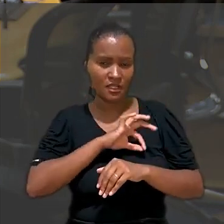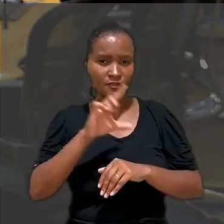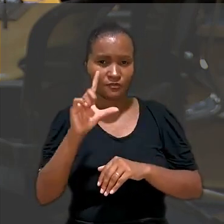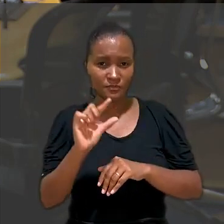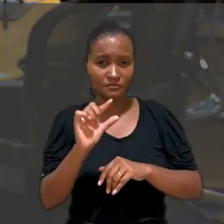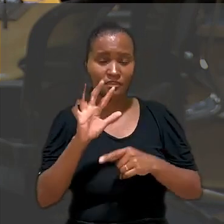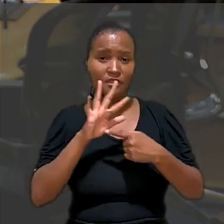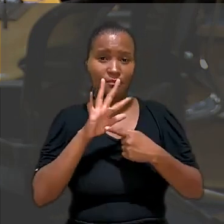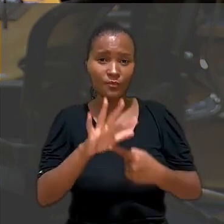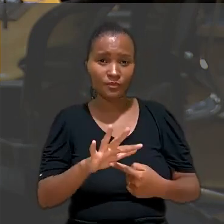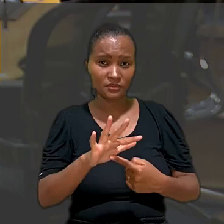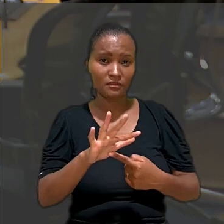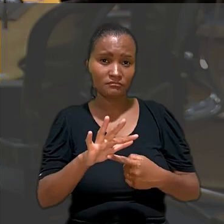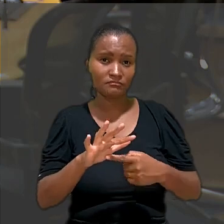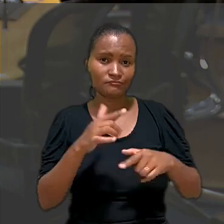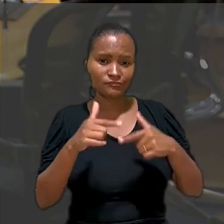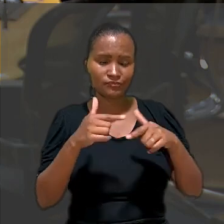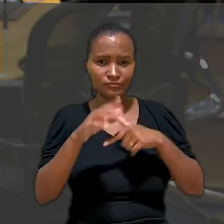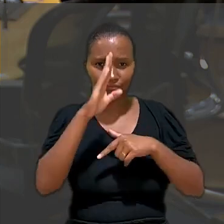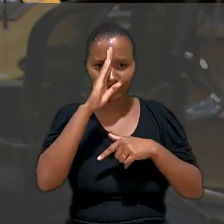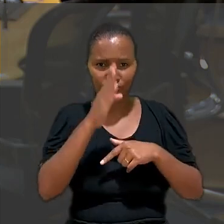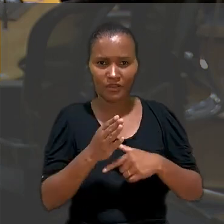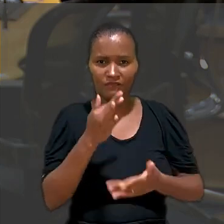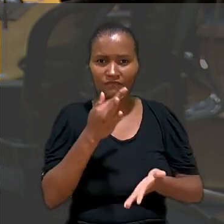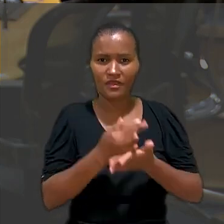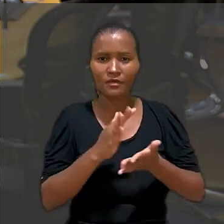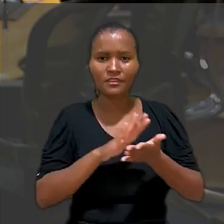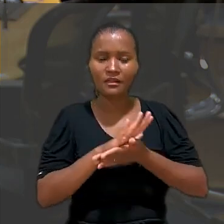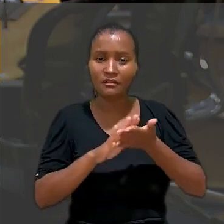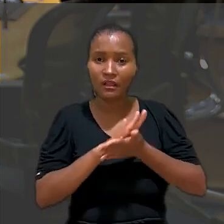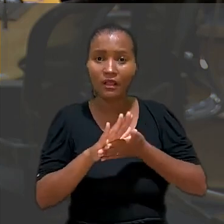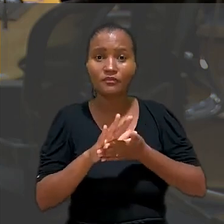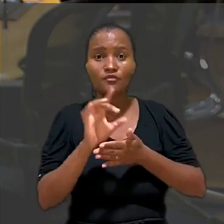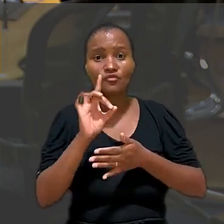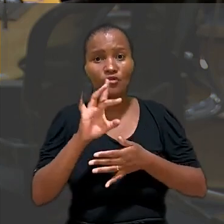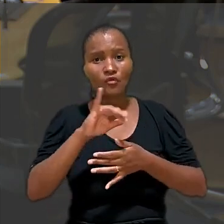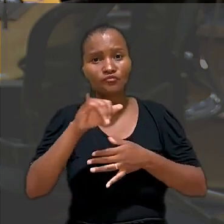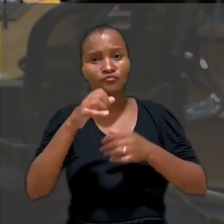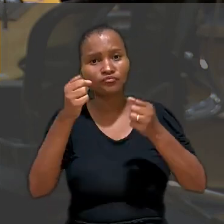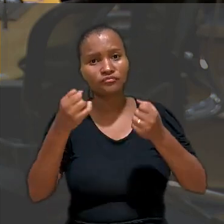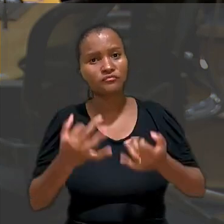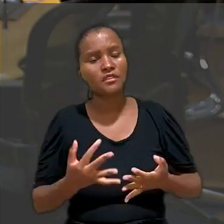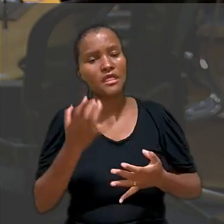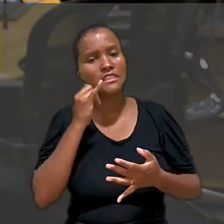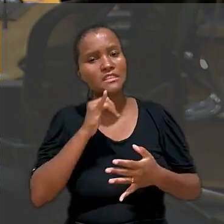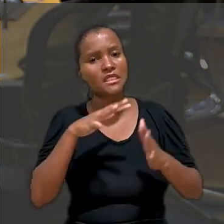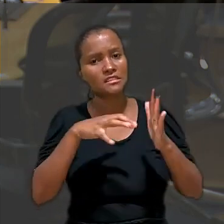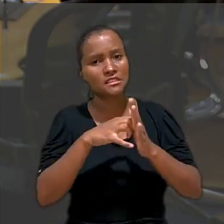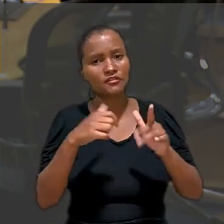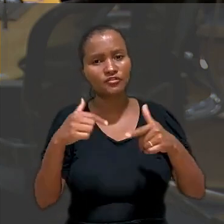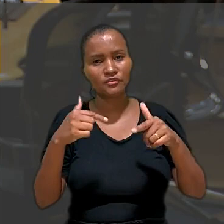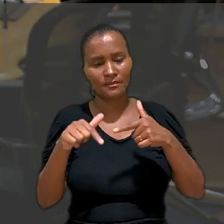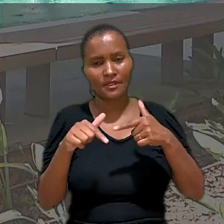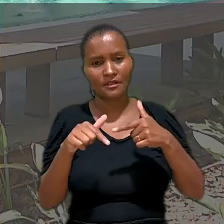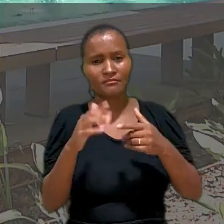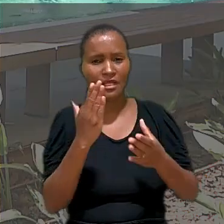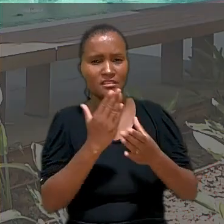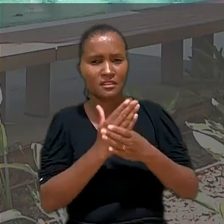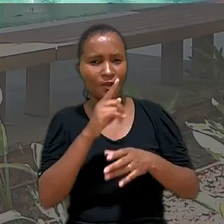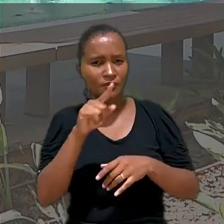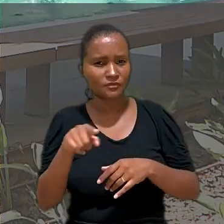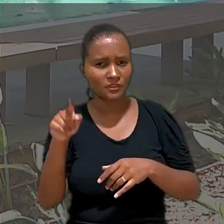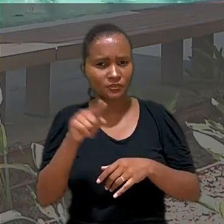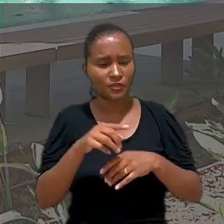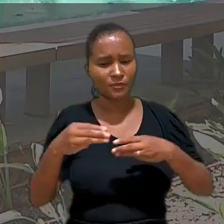demonstrassem assiduidade integral, ressalvadas apenas as ausências justificadas por motivo de acidente de trabalho. Em